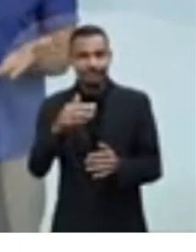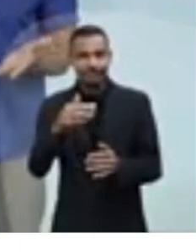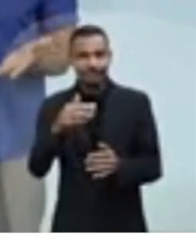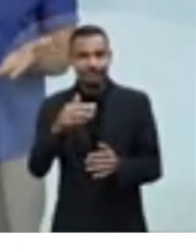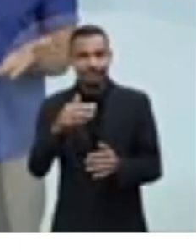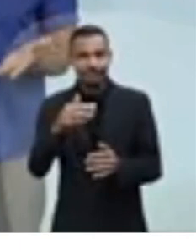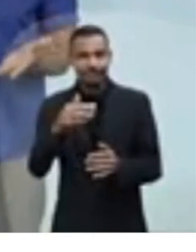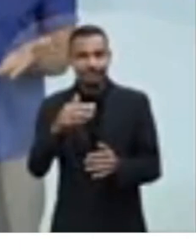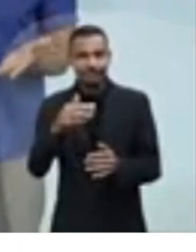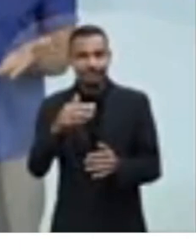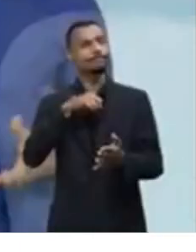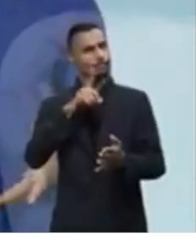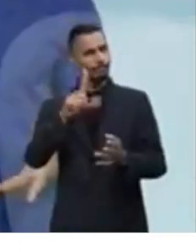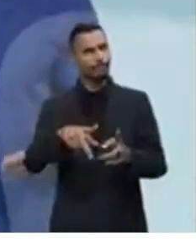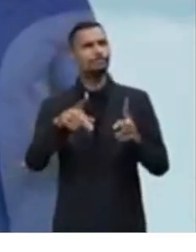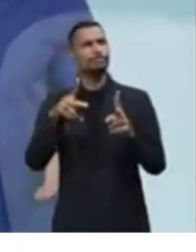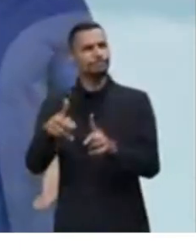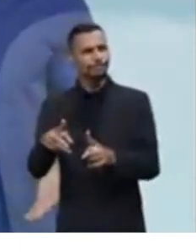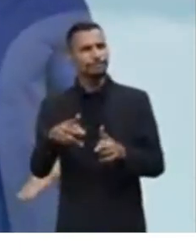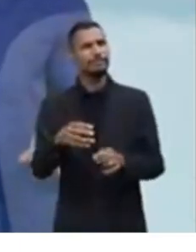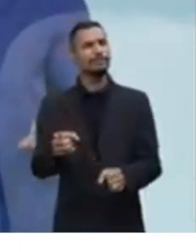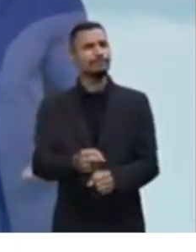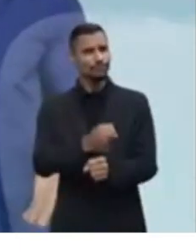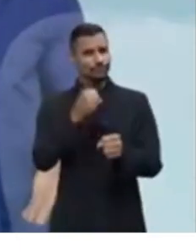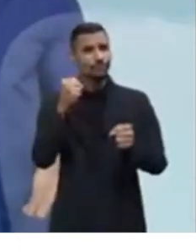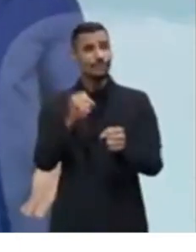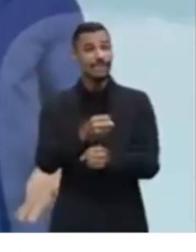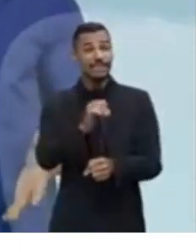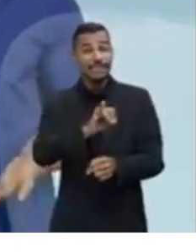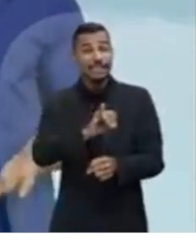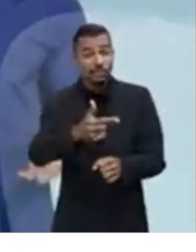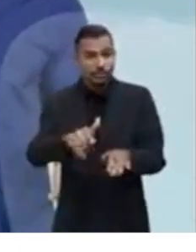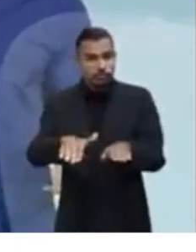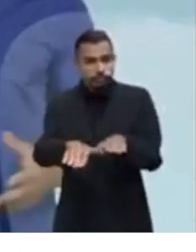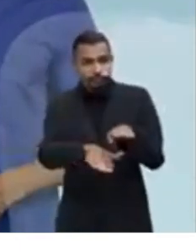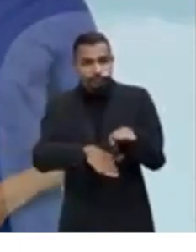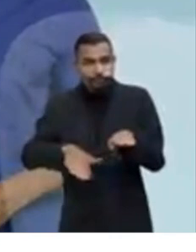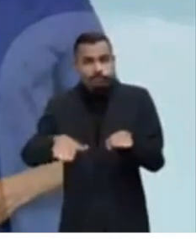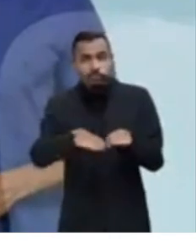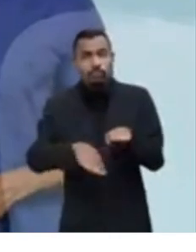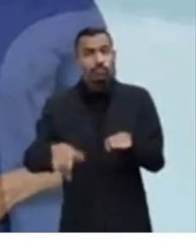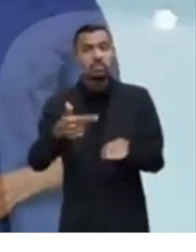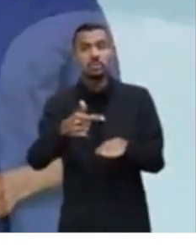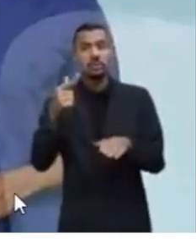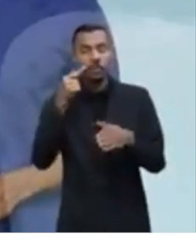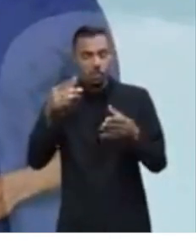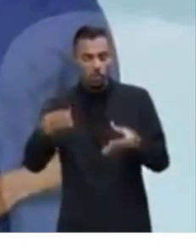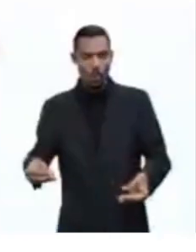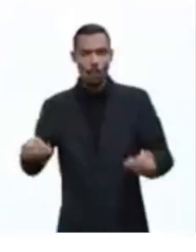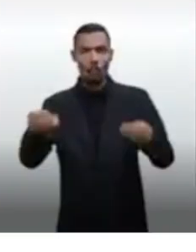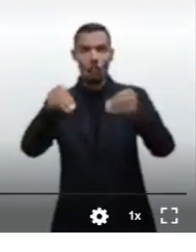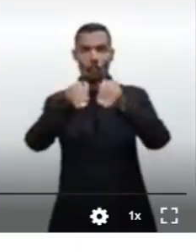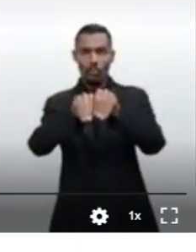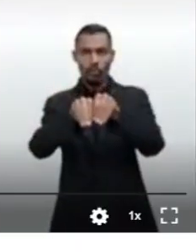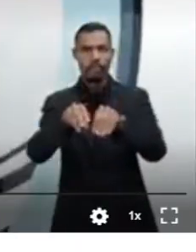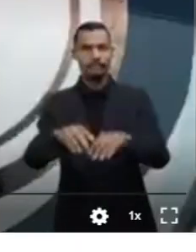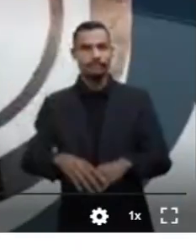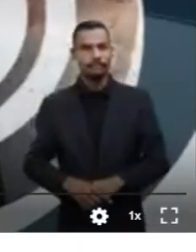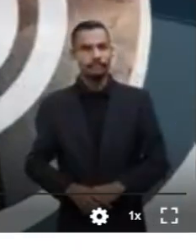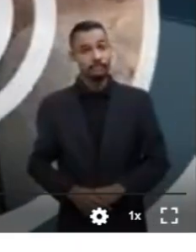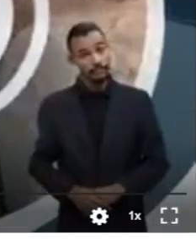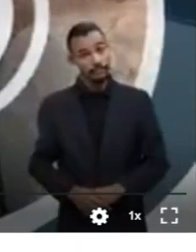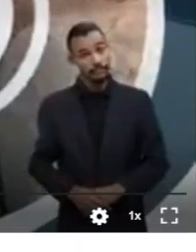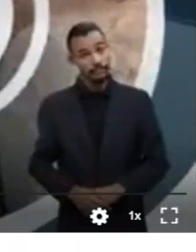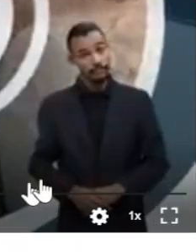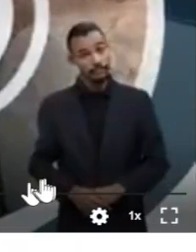às construções. É que sem elementos de fundação, nenhuma obra passa o alicerce. É